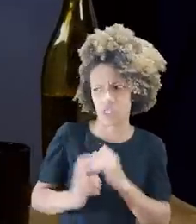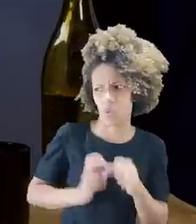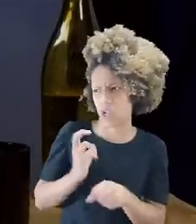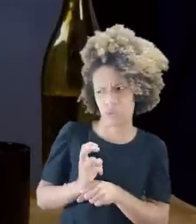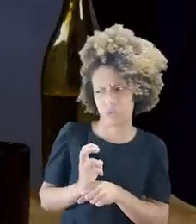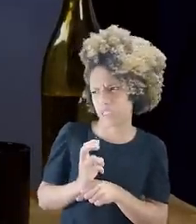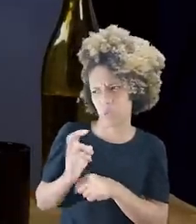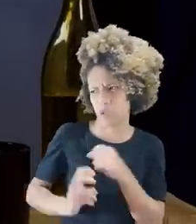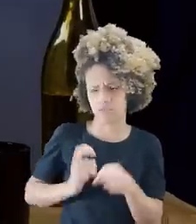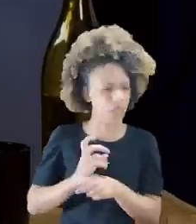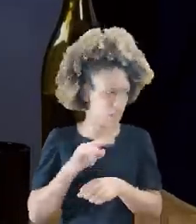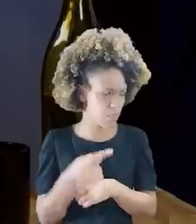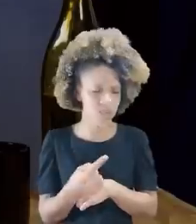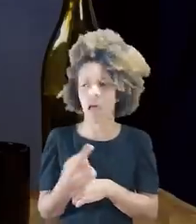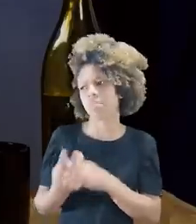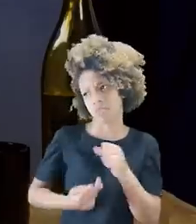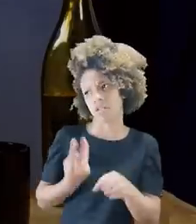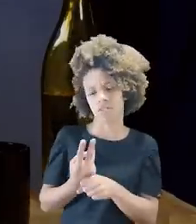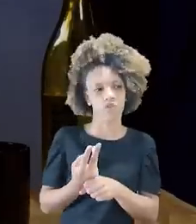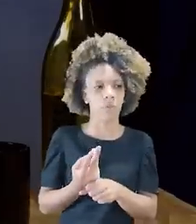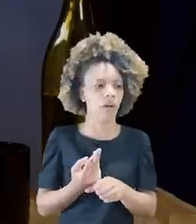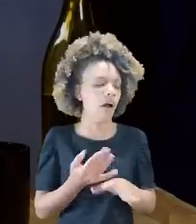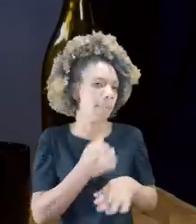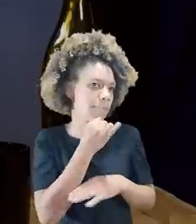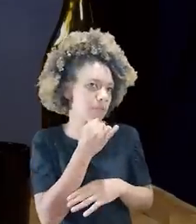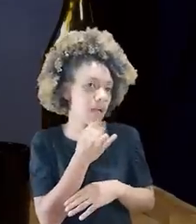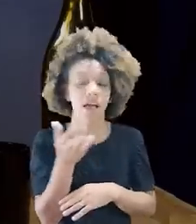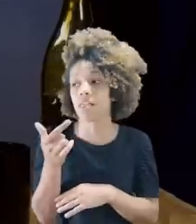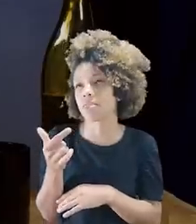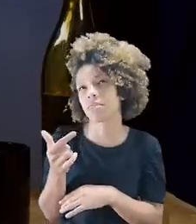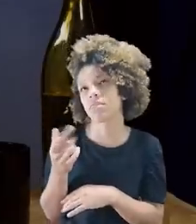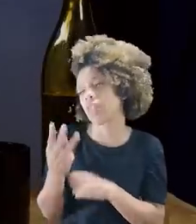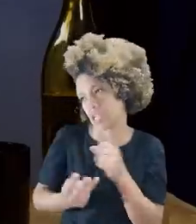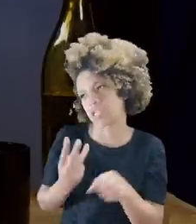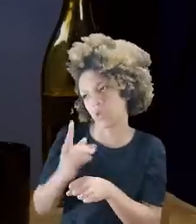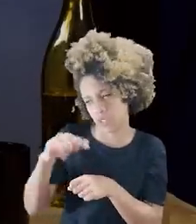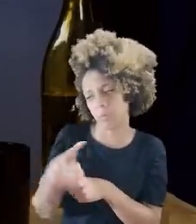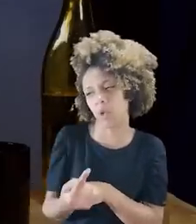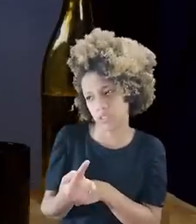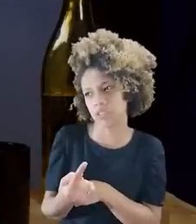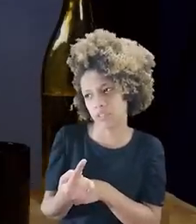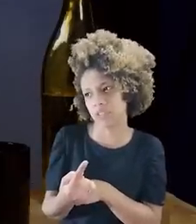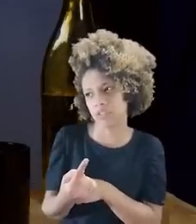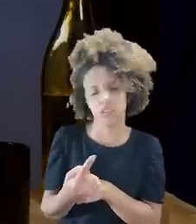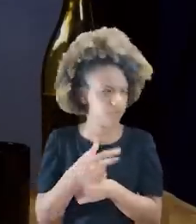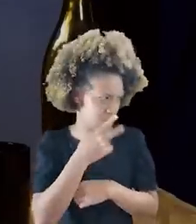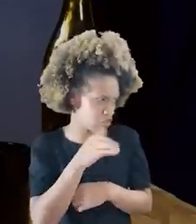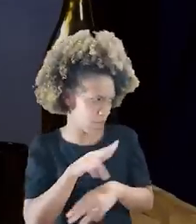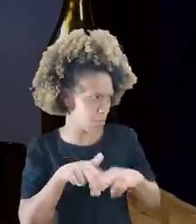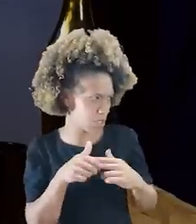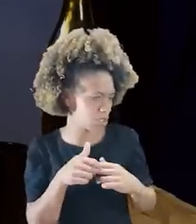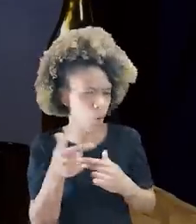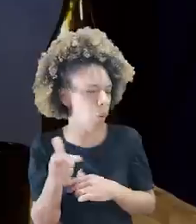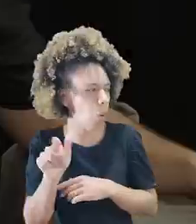age no presente que você recebe e no futuro que você vai eh colher e